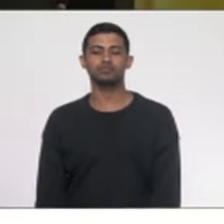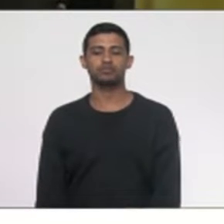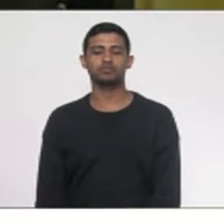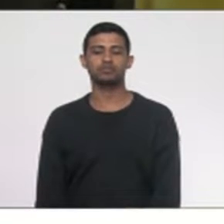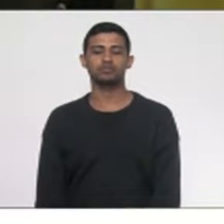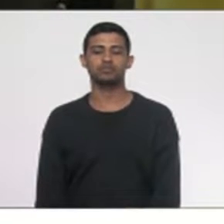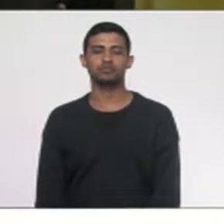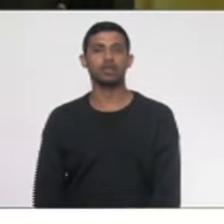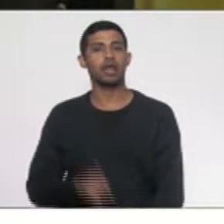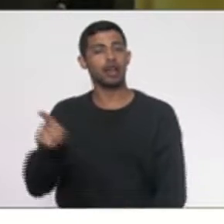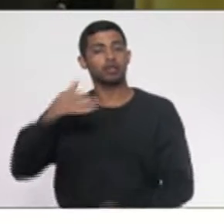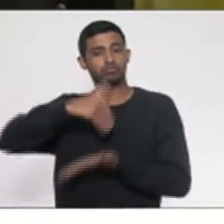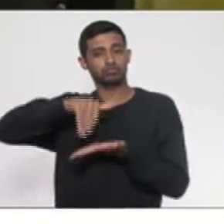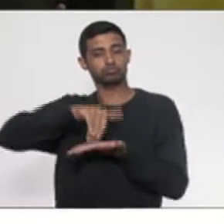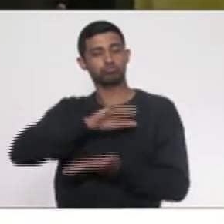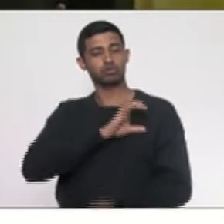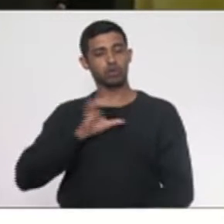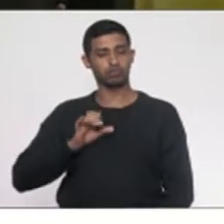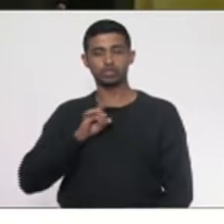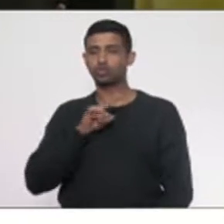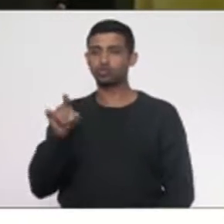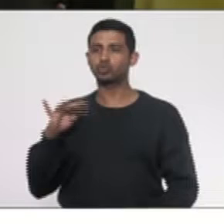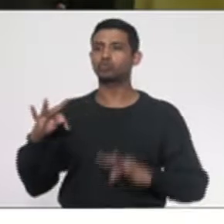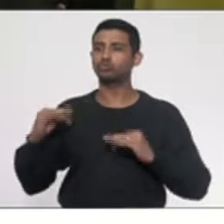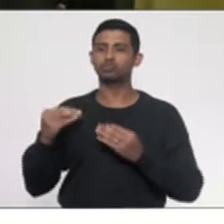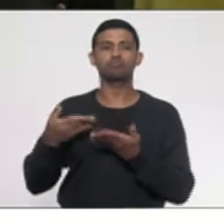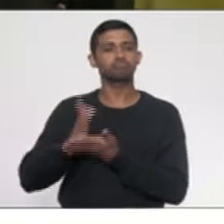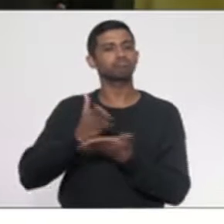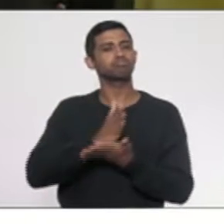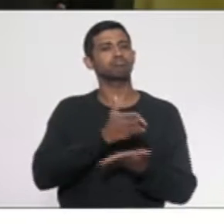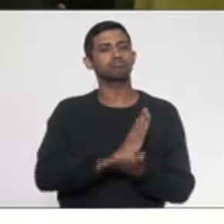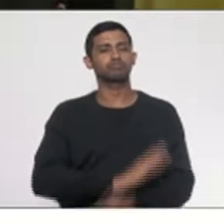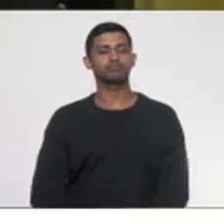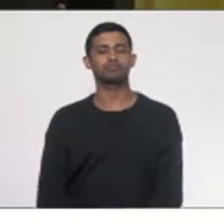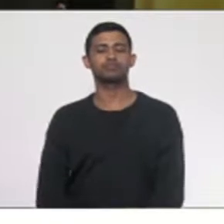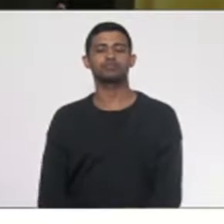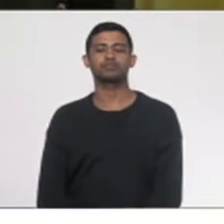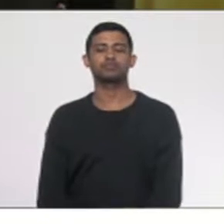passado pela Secretaria das Comissões aos senhores deputados e